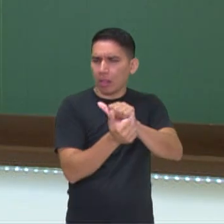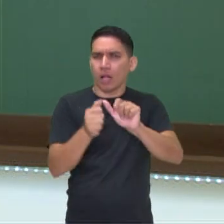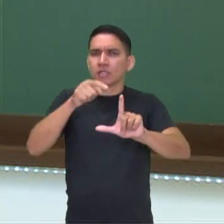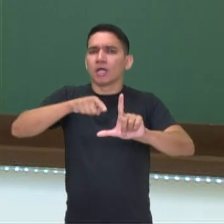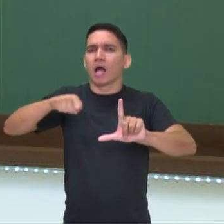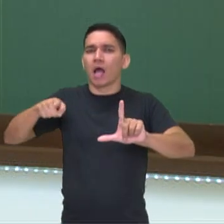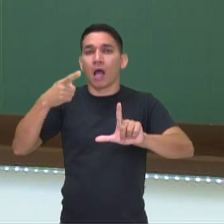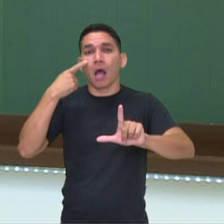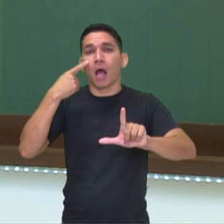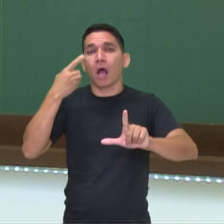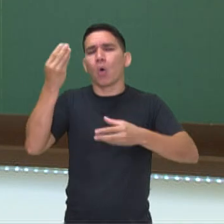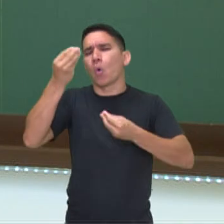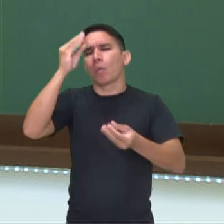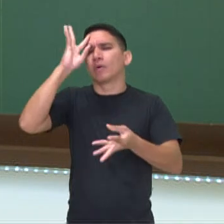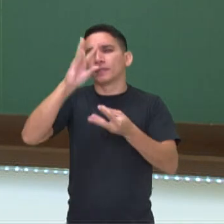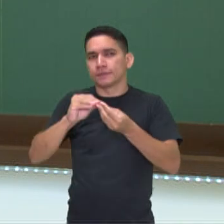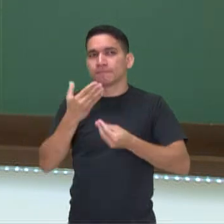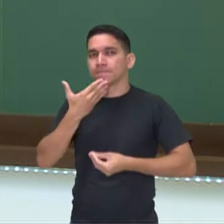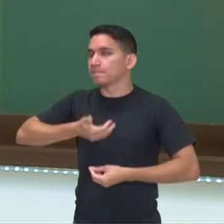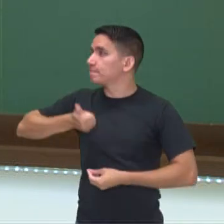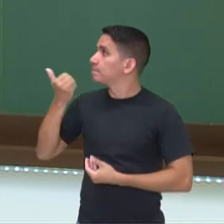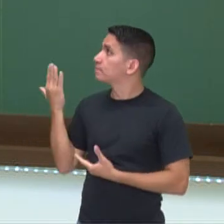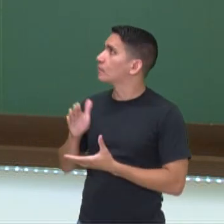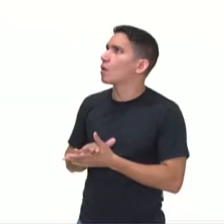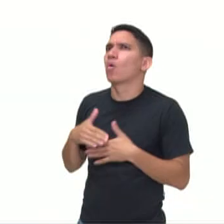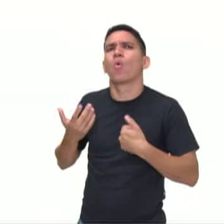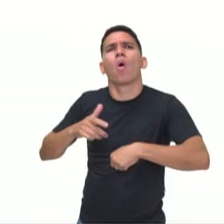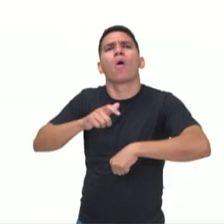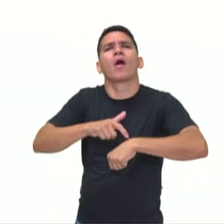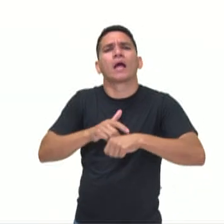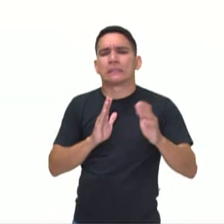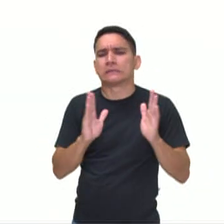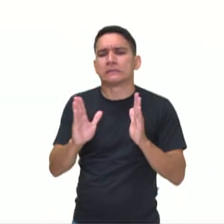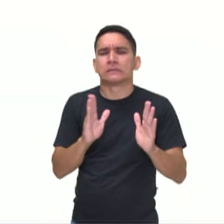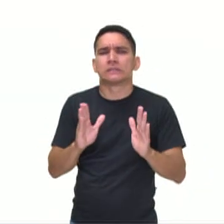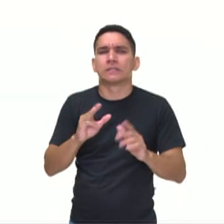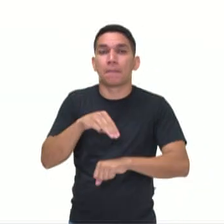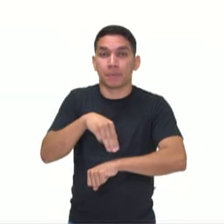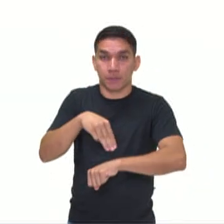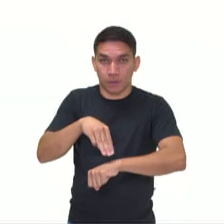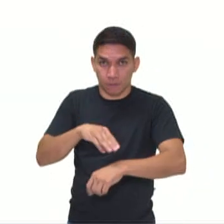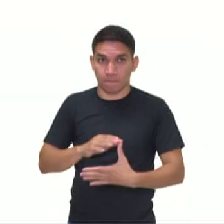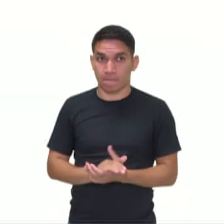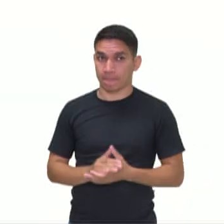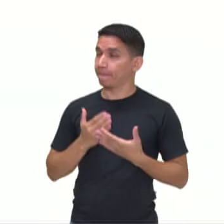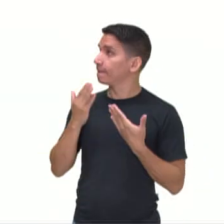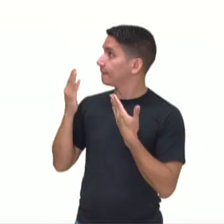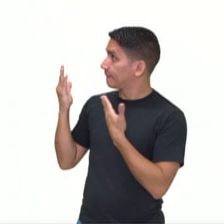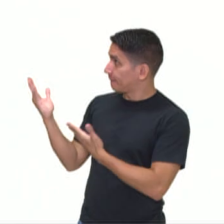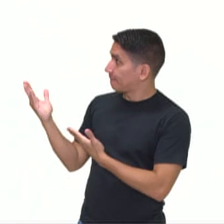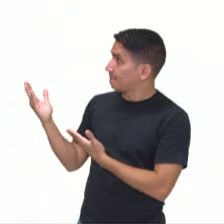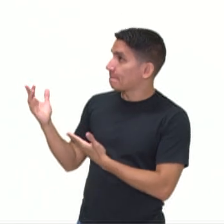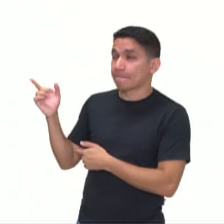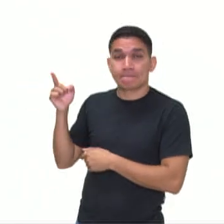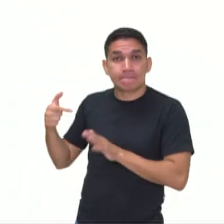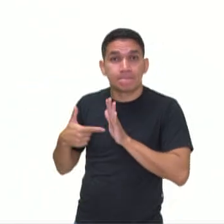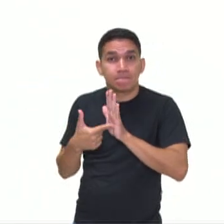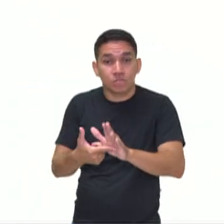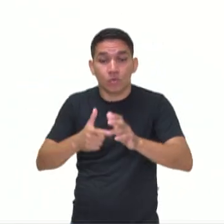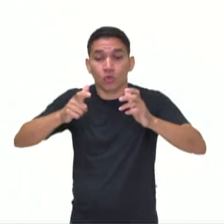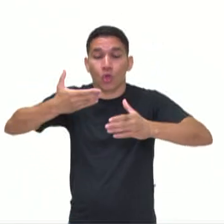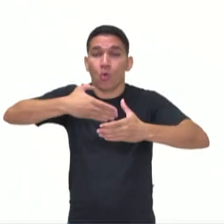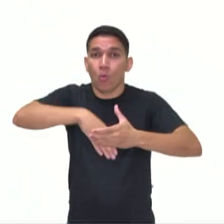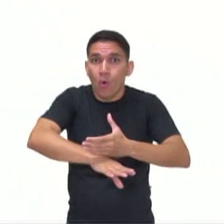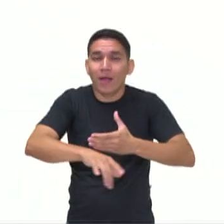pouquinho melhor. Então, olha só, qual é o intervalo de tempo em minutos, né? Nesse caso, o reservatório tem a